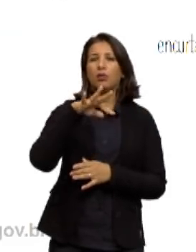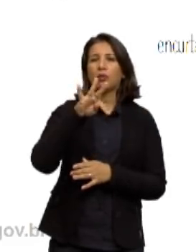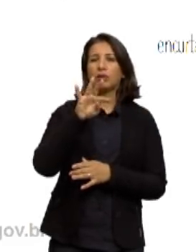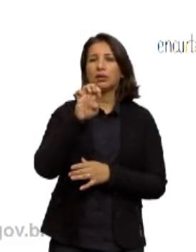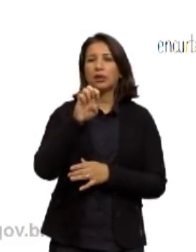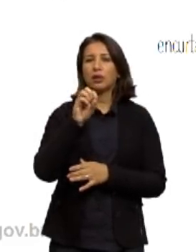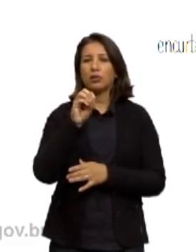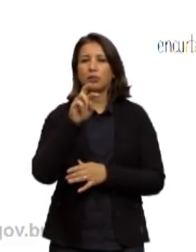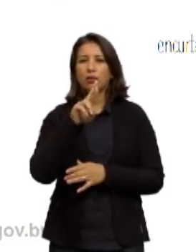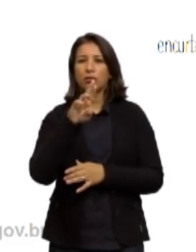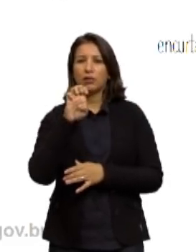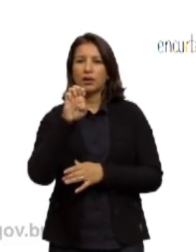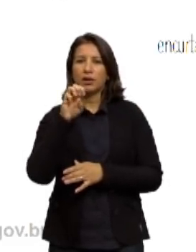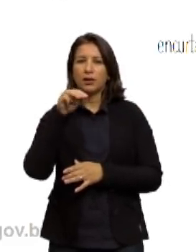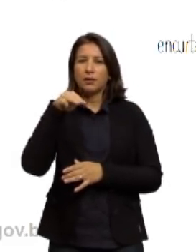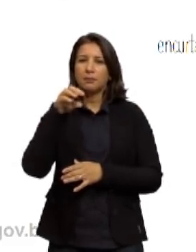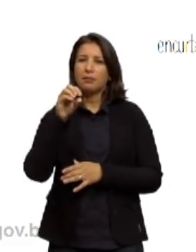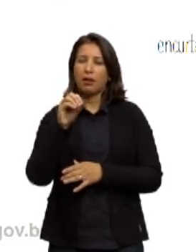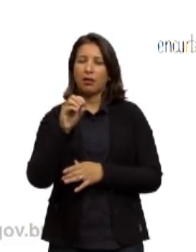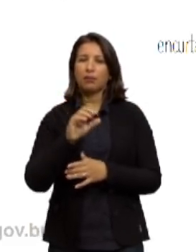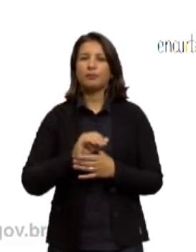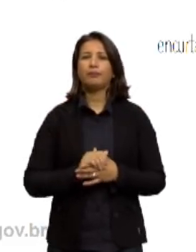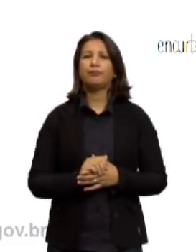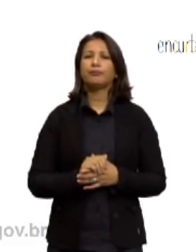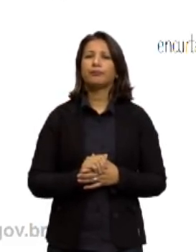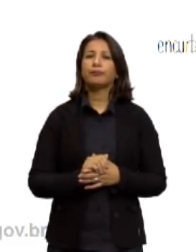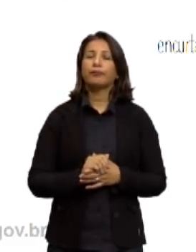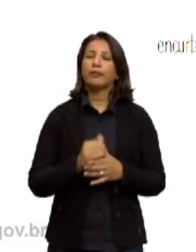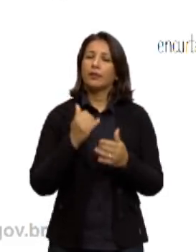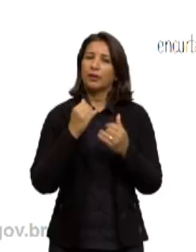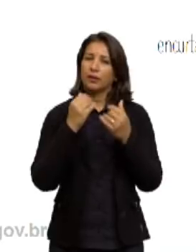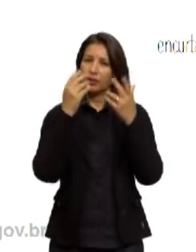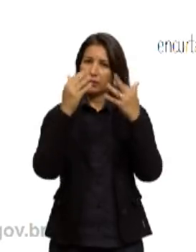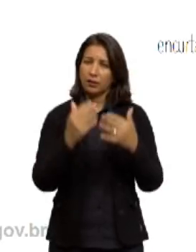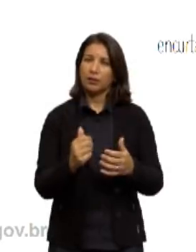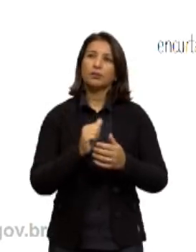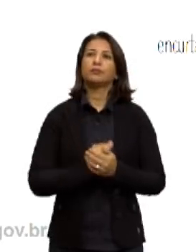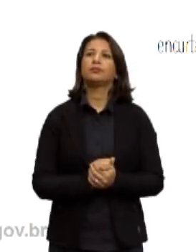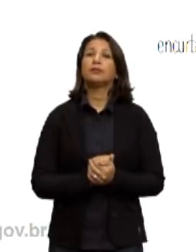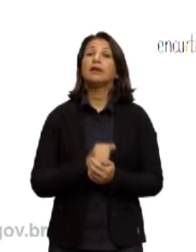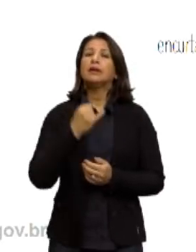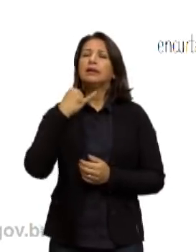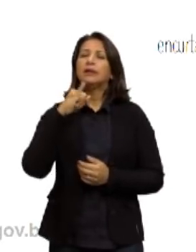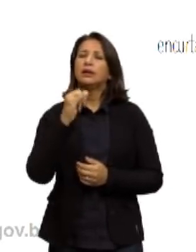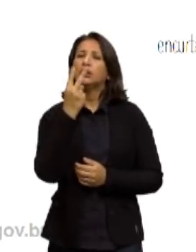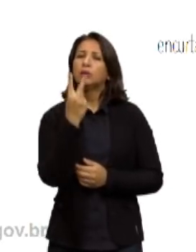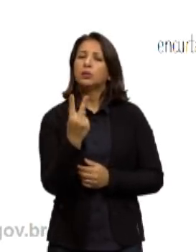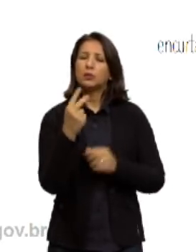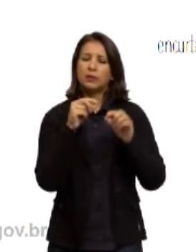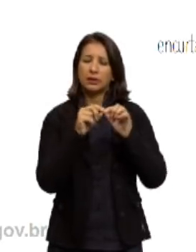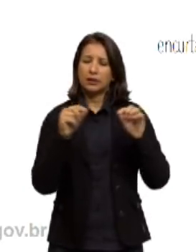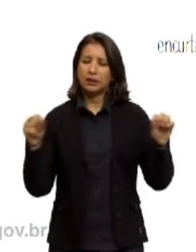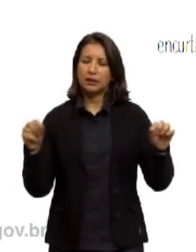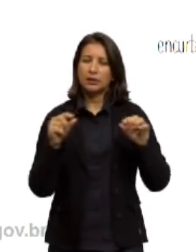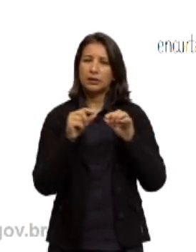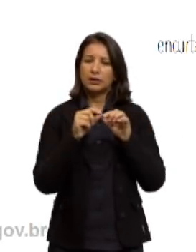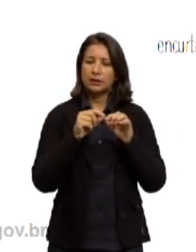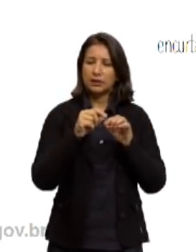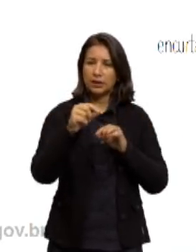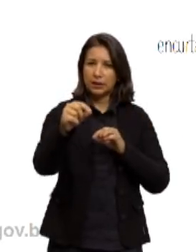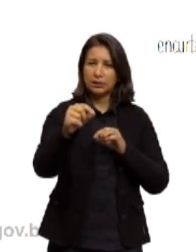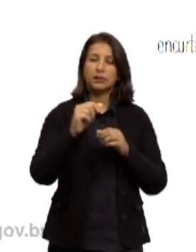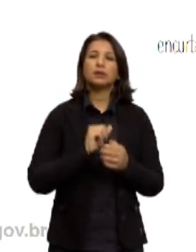hoje olha só o teorema se duas retas são transversais de um feixe de retas